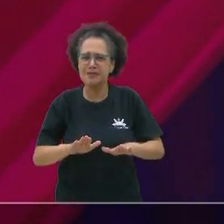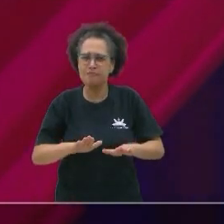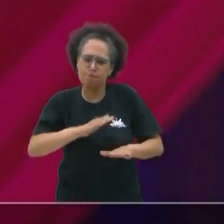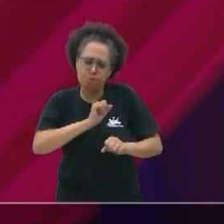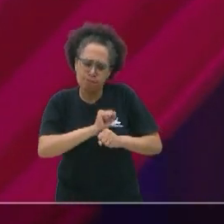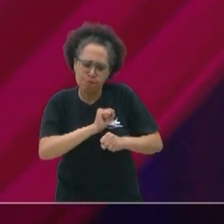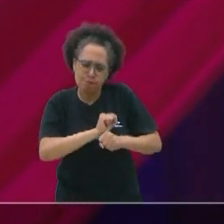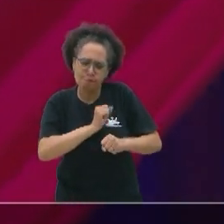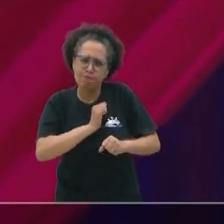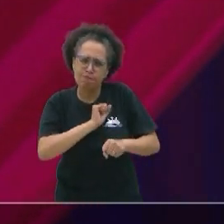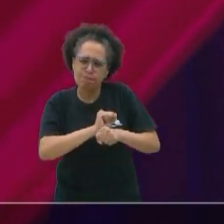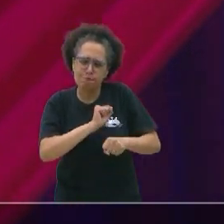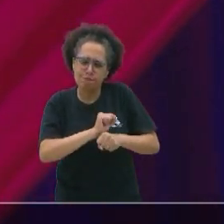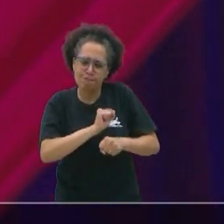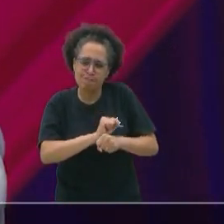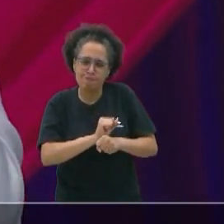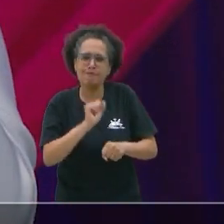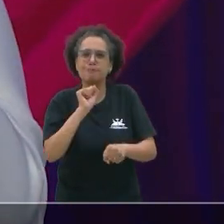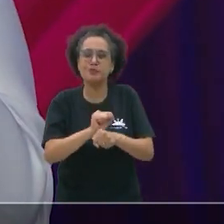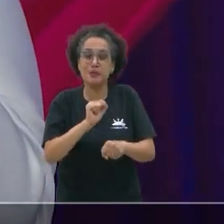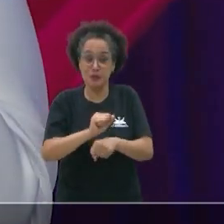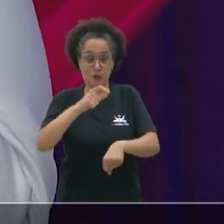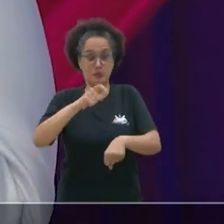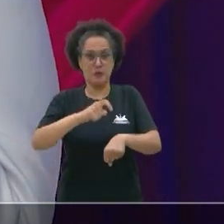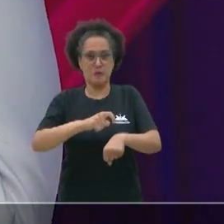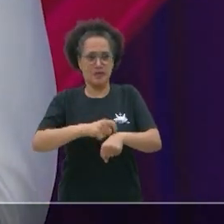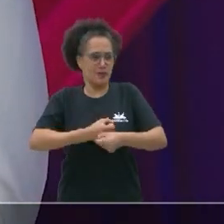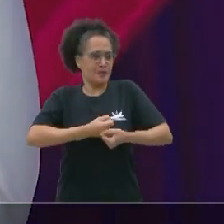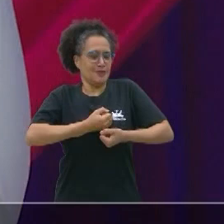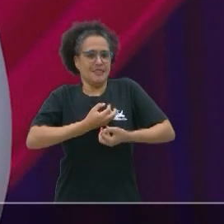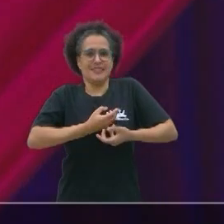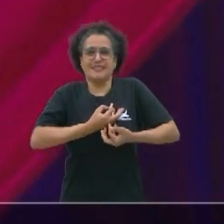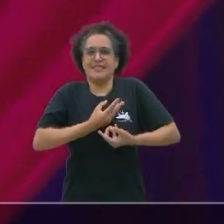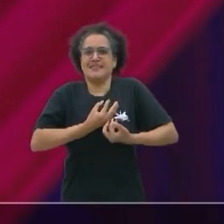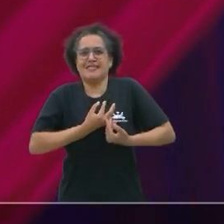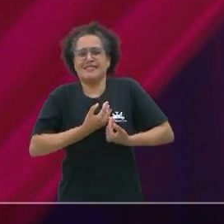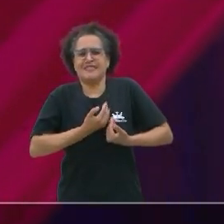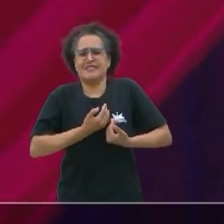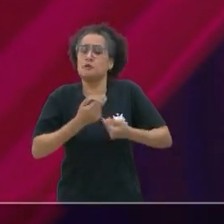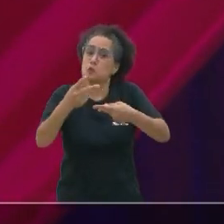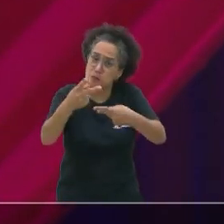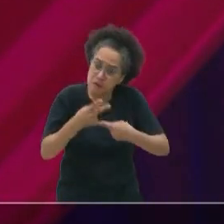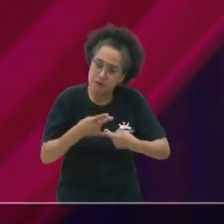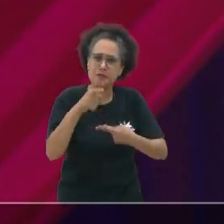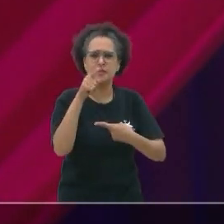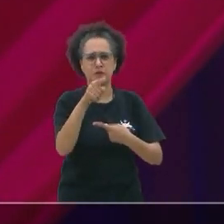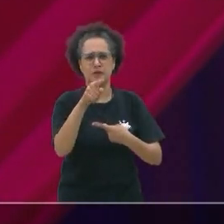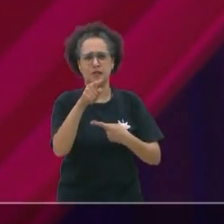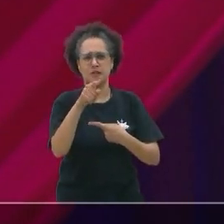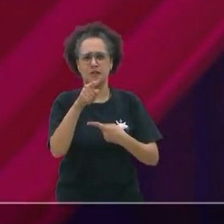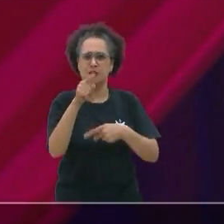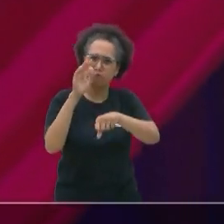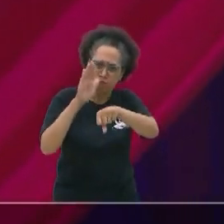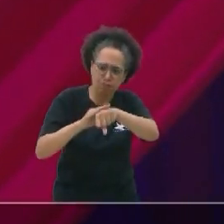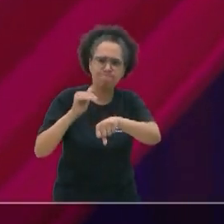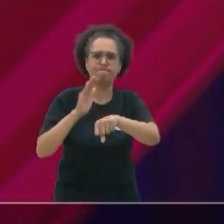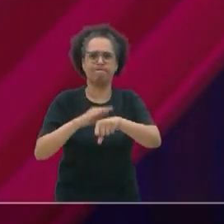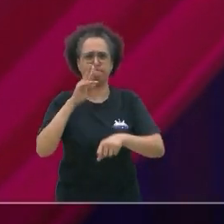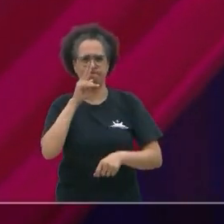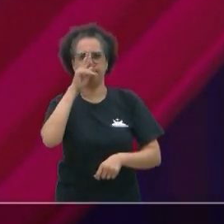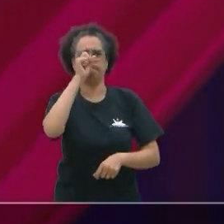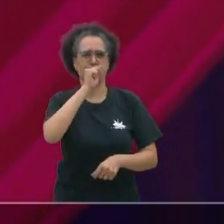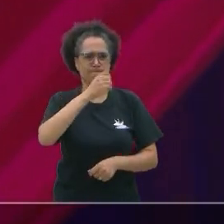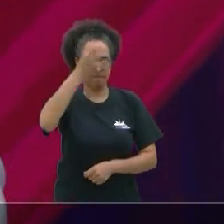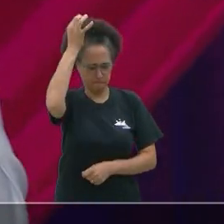esperando esse momento de efusão. Por isso, eu convido você a clamar essa ação do Espírito Santo com a tua